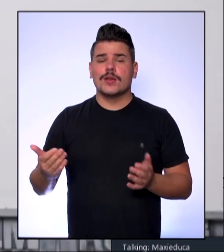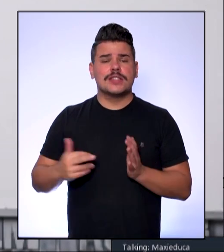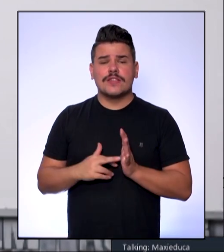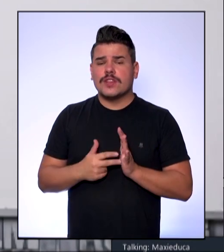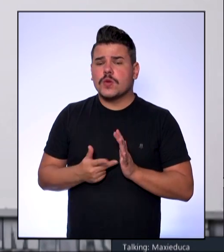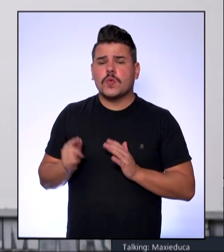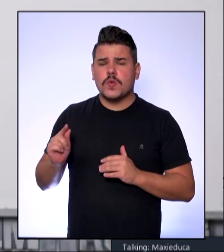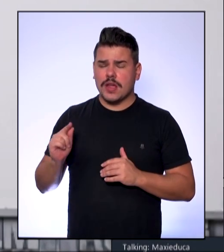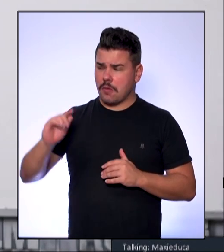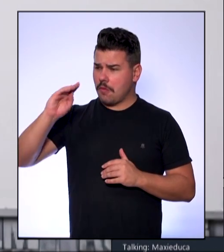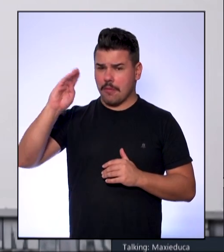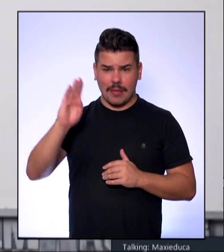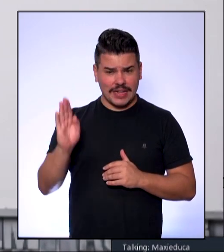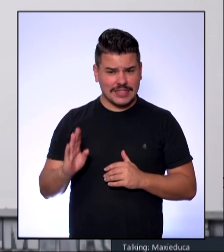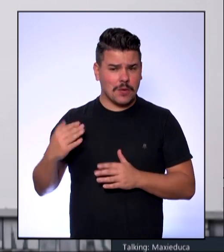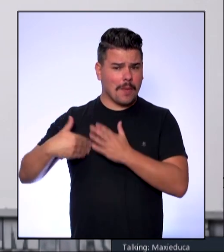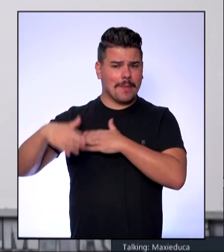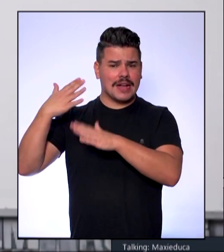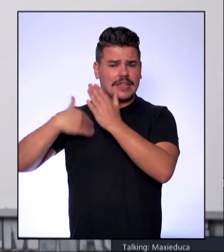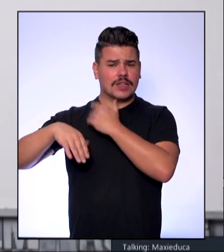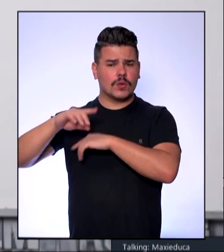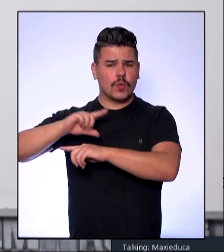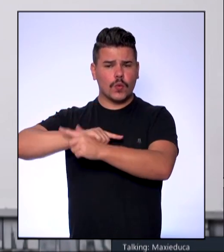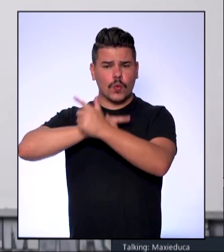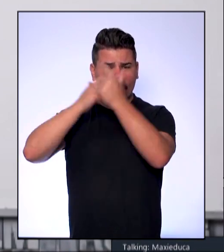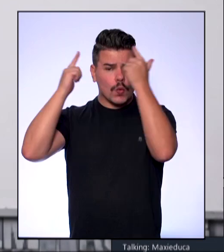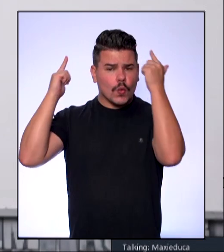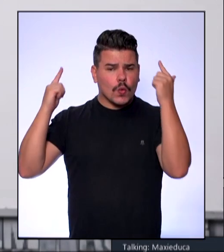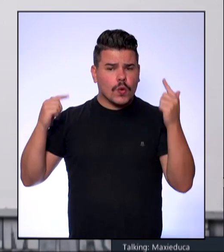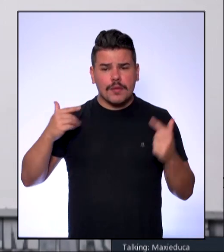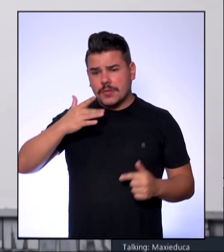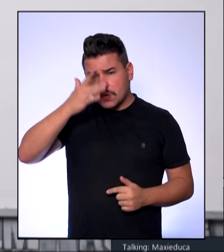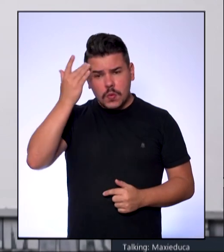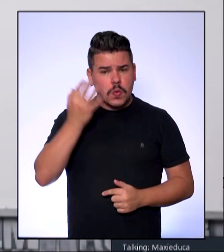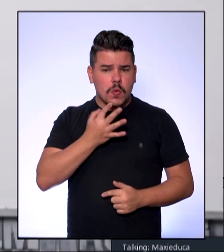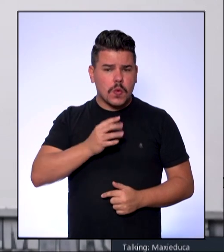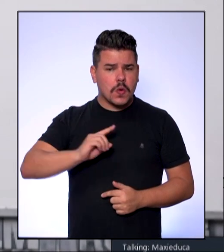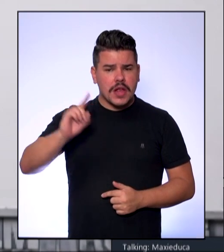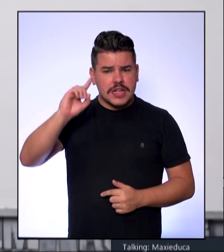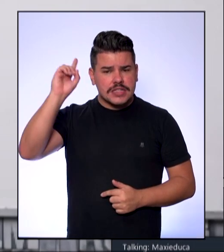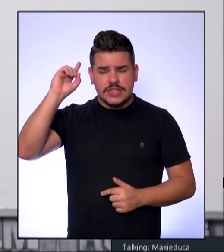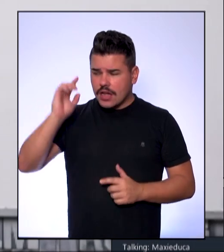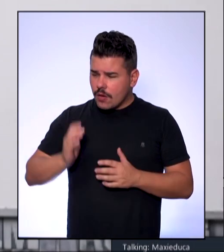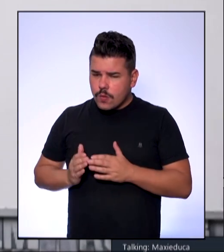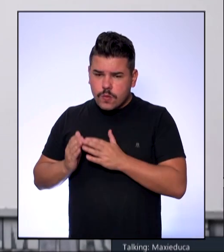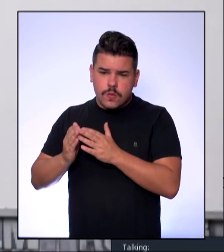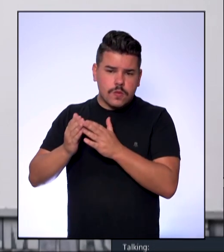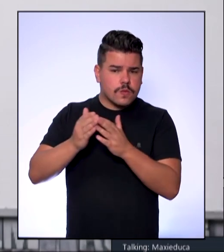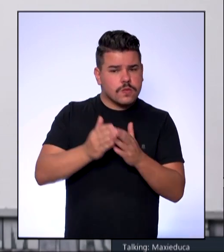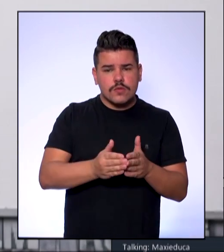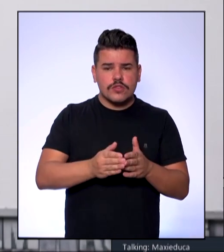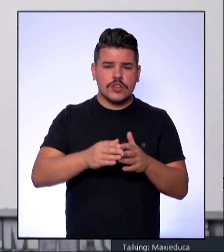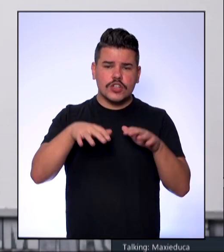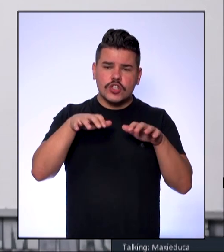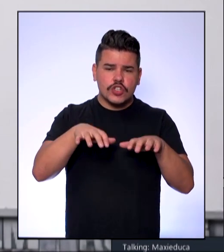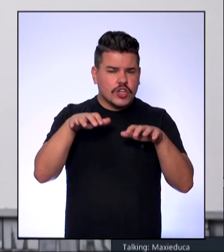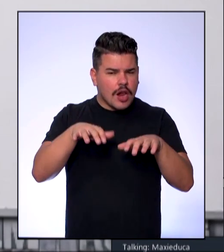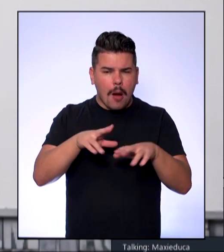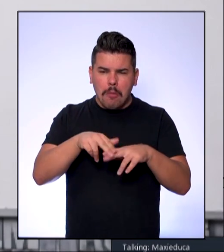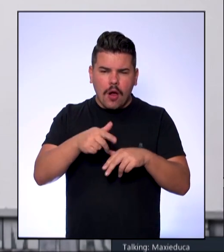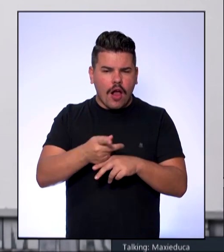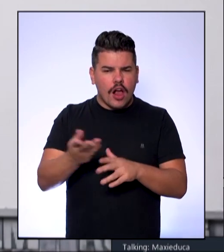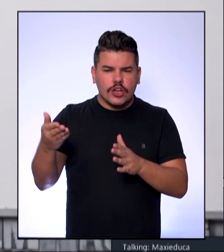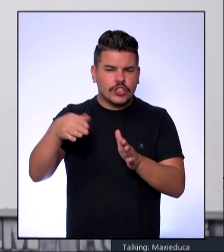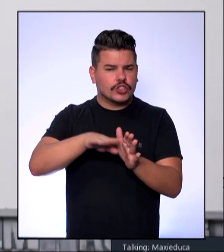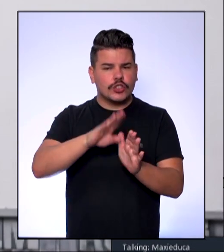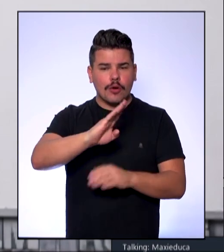um total desconhecido, ou chegamos ao Brasil por uma tempestade, ou por... Não, não. O Brasil,